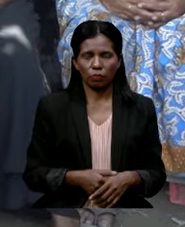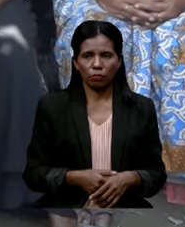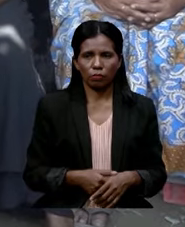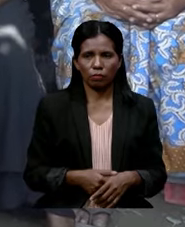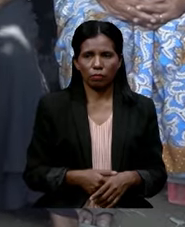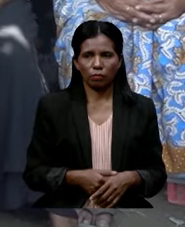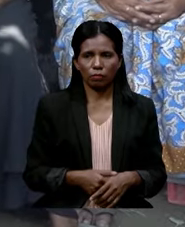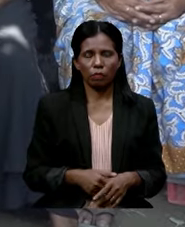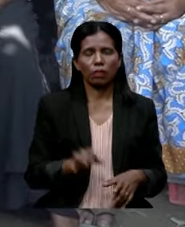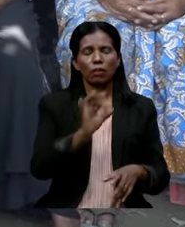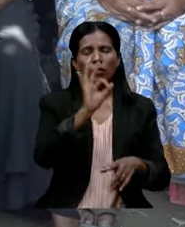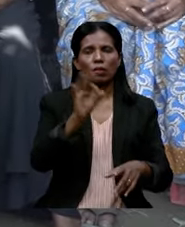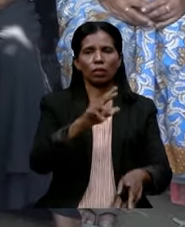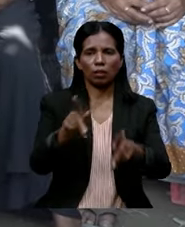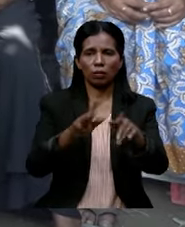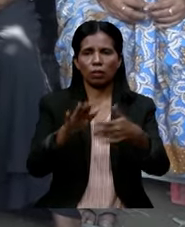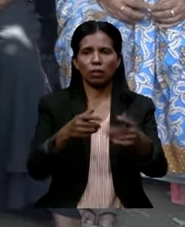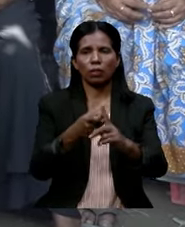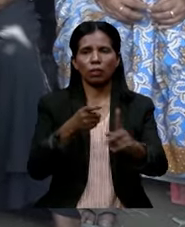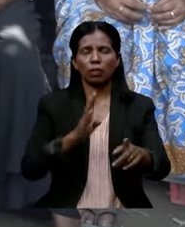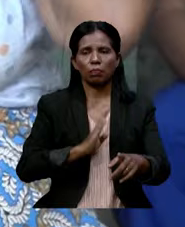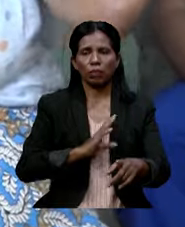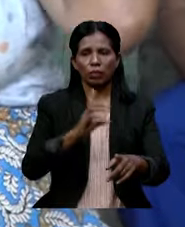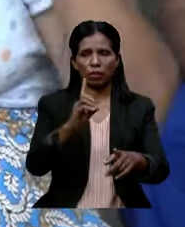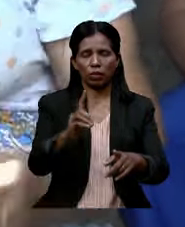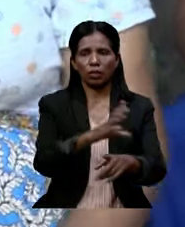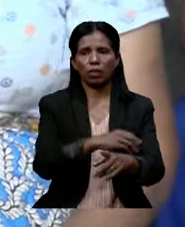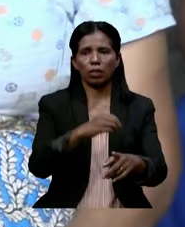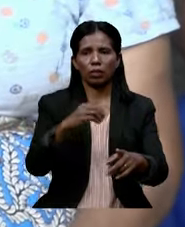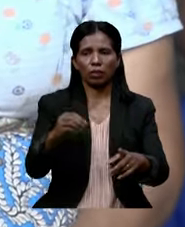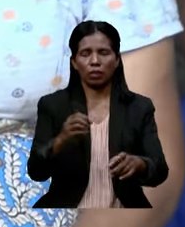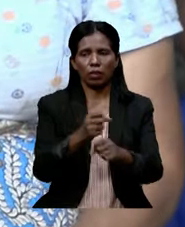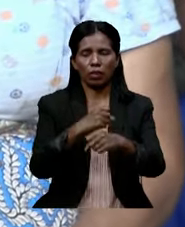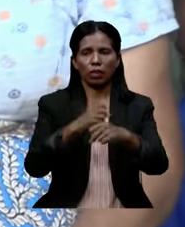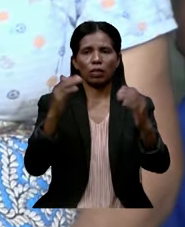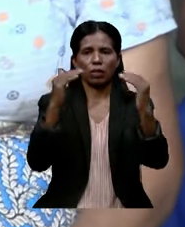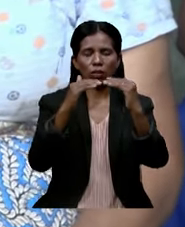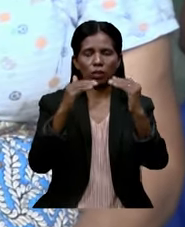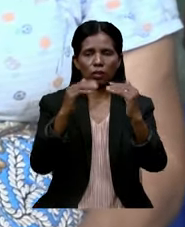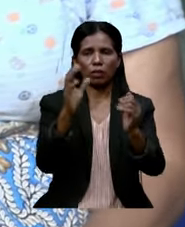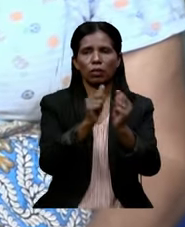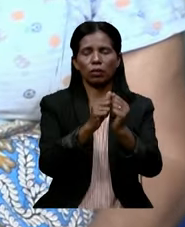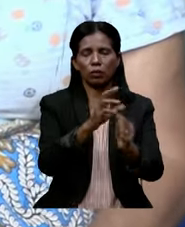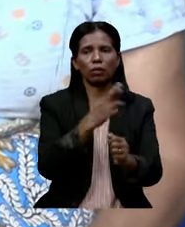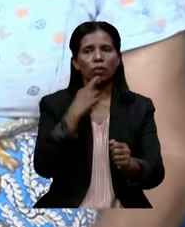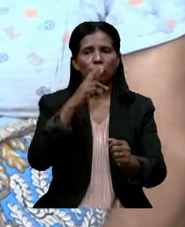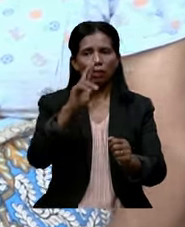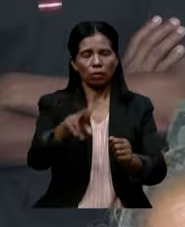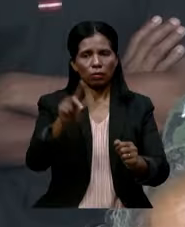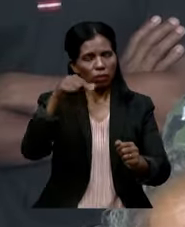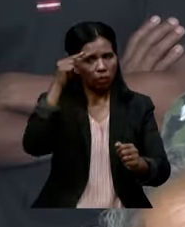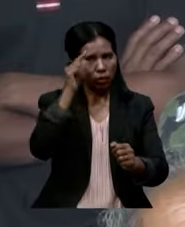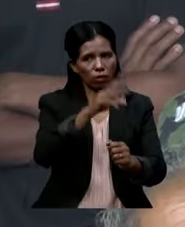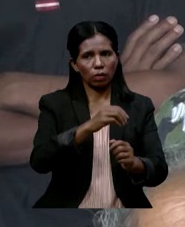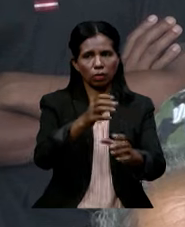E a sexta, né, negociante Sira Husibidau Sengola Kadir Hun realiza conferência imprensa onde responde para o governo nebe